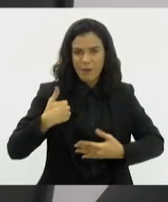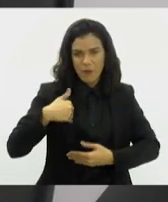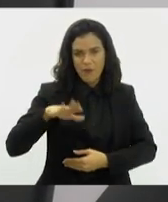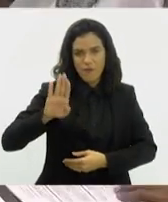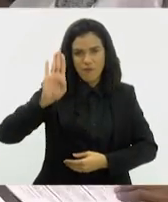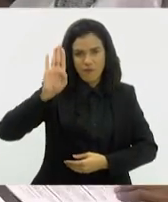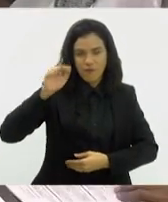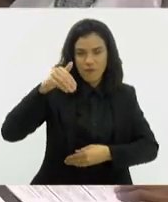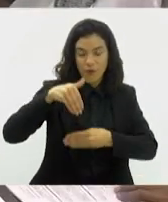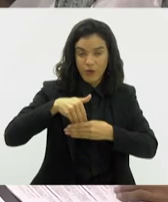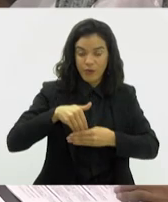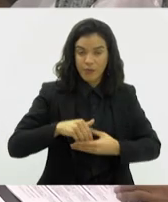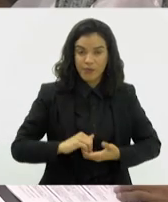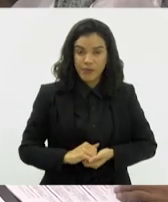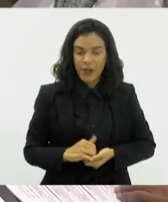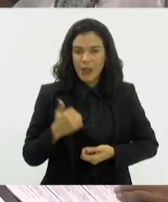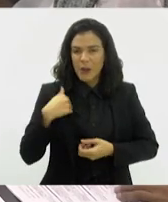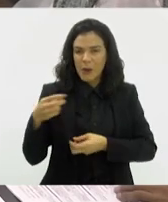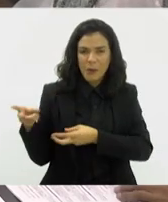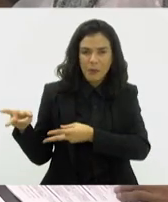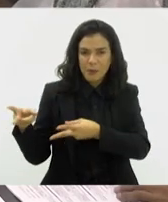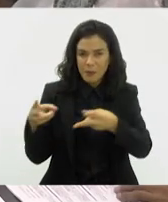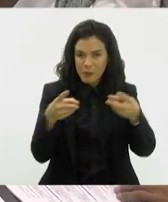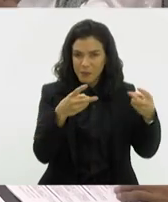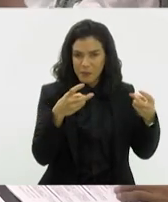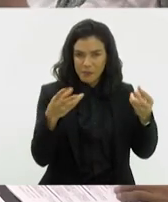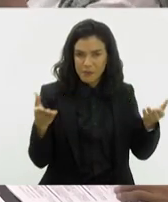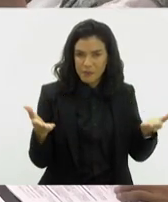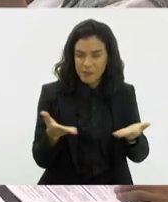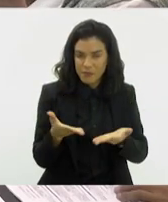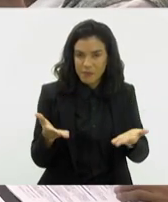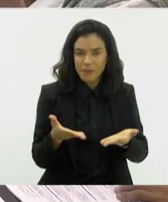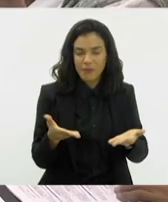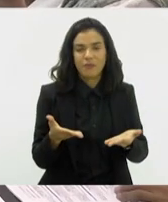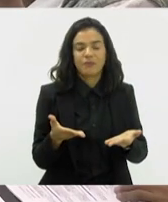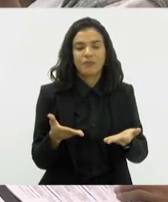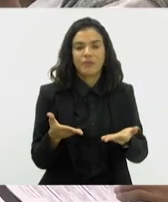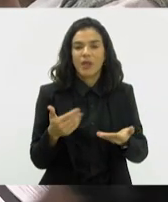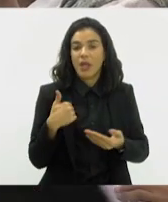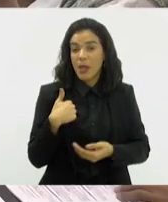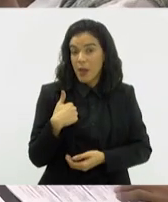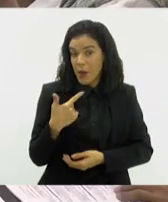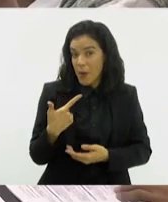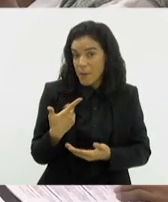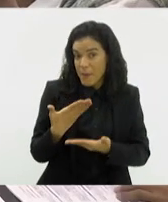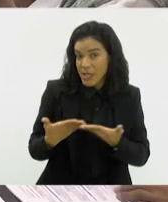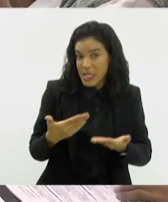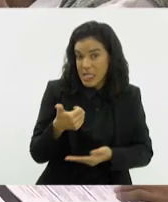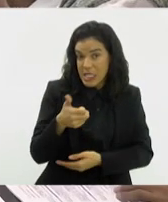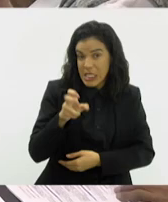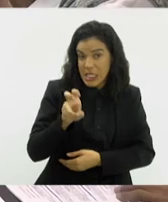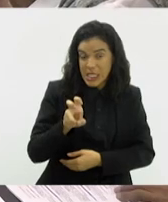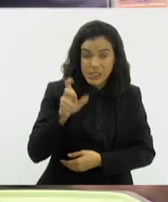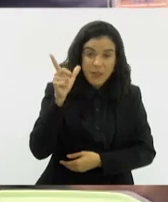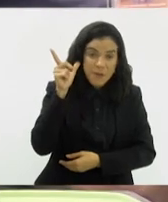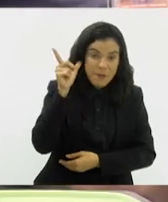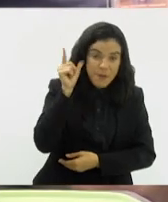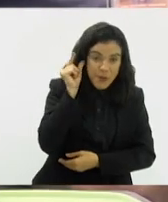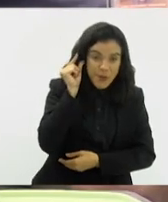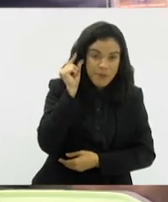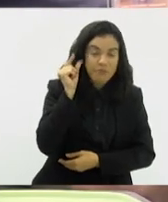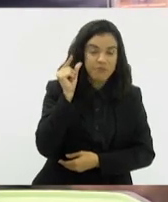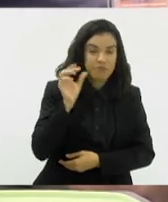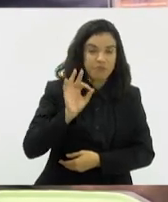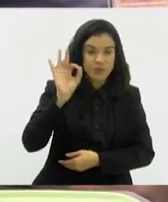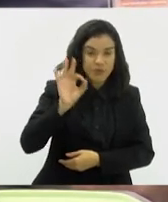Perfeitamente. Presidente, eu percebi agora, como eu perdi 15% da audição há muito tempo atrás, quando eu trabalhava